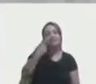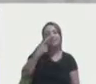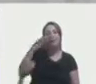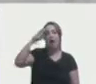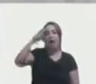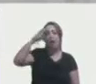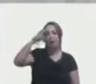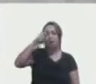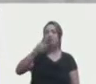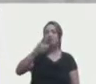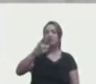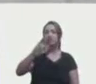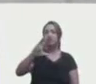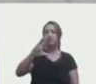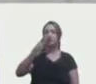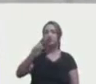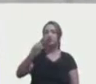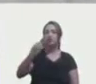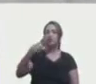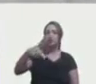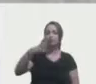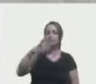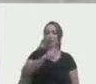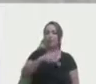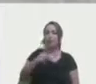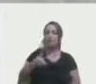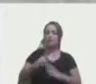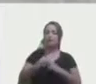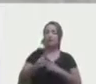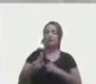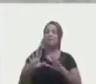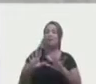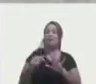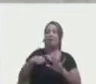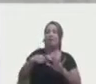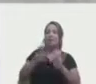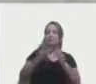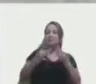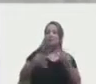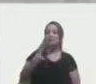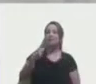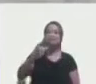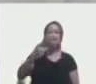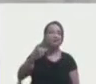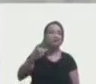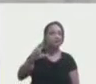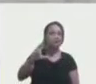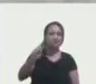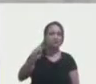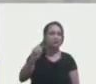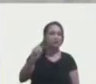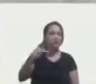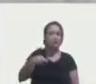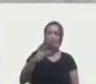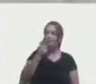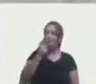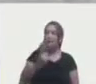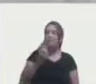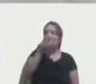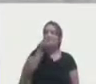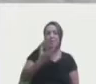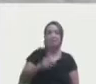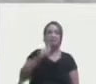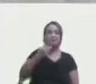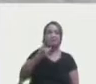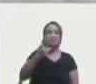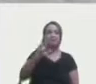Professor dout Gilson mas ele é tão humilde que a gente chama ele de Gilson a gente se sente bem chamando ele de Gilson